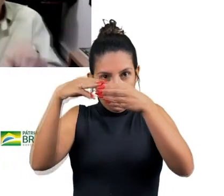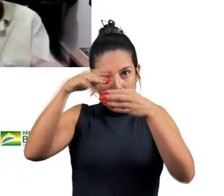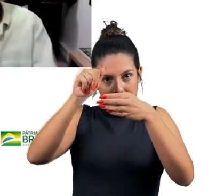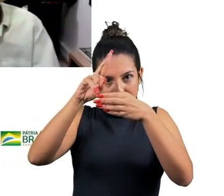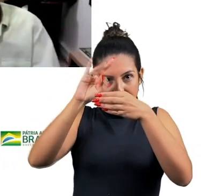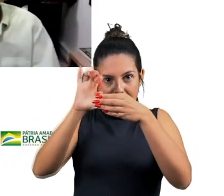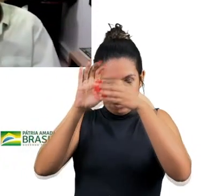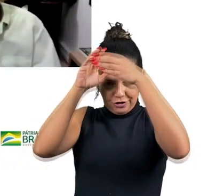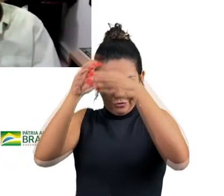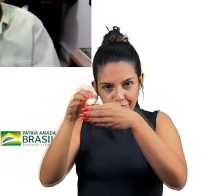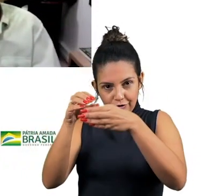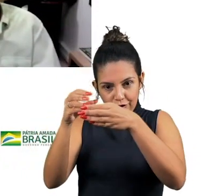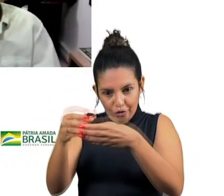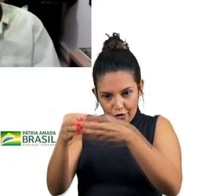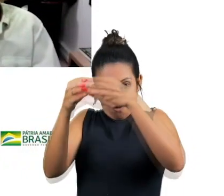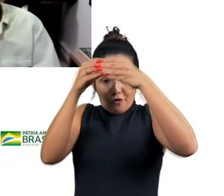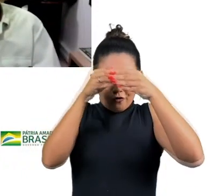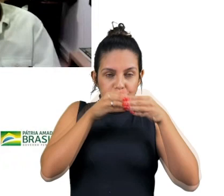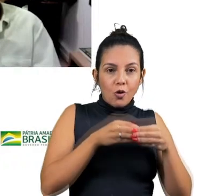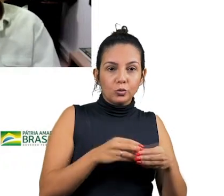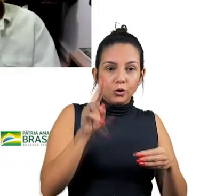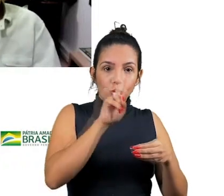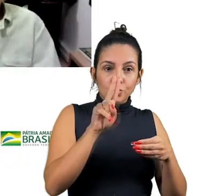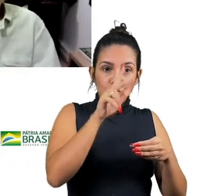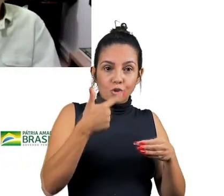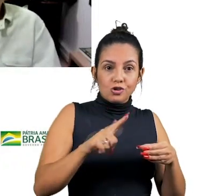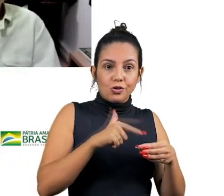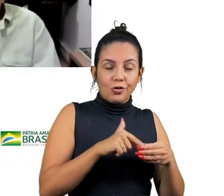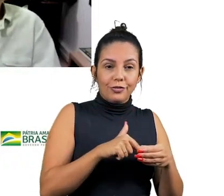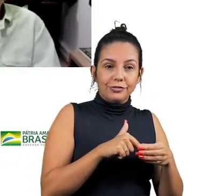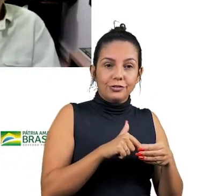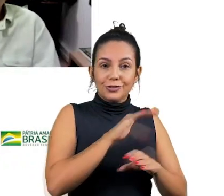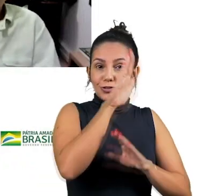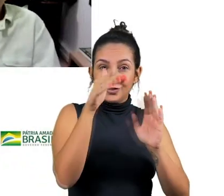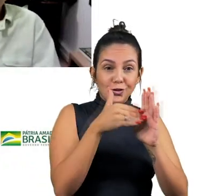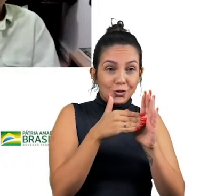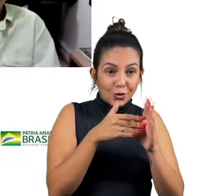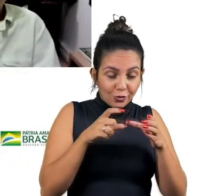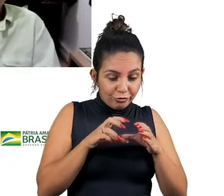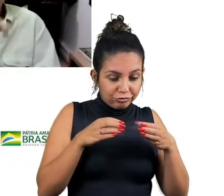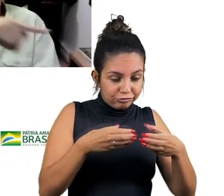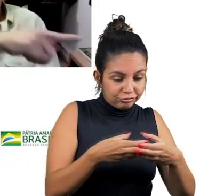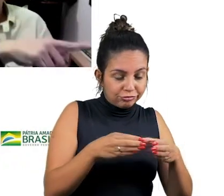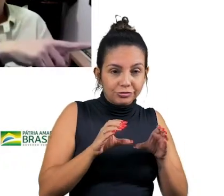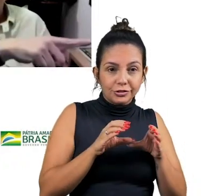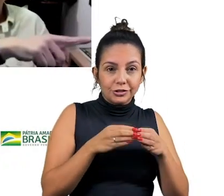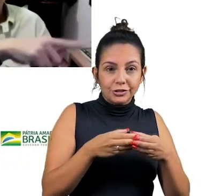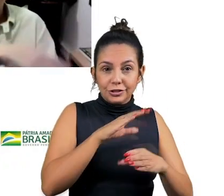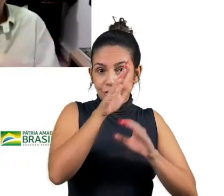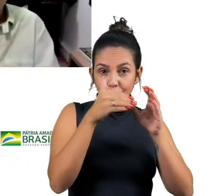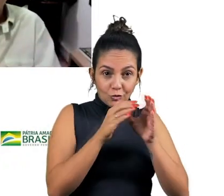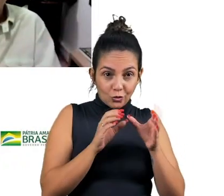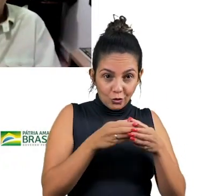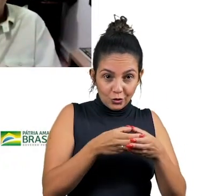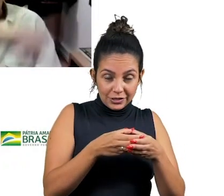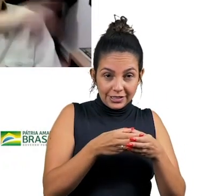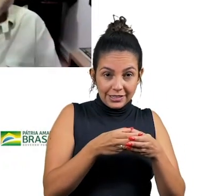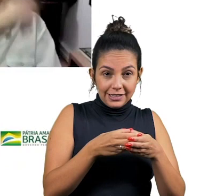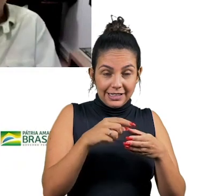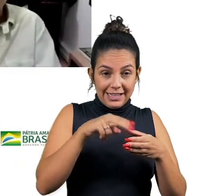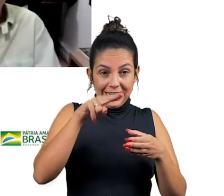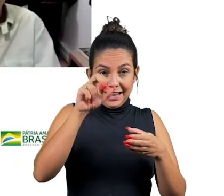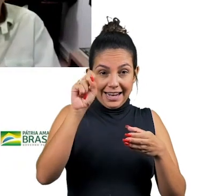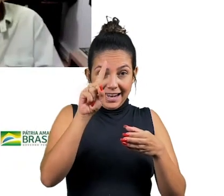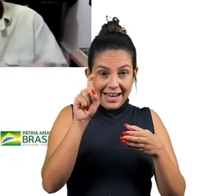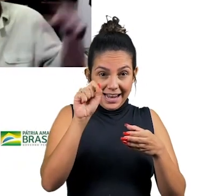e voltou para ser reutilizada. Todas as cápsulas Soyuz e todas as cápsulas da NASA,